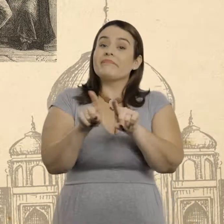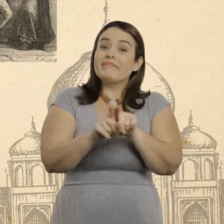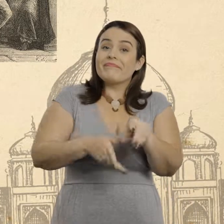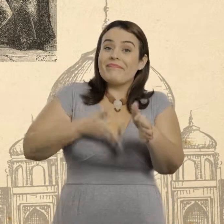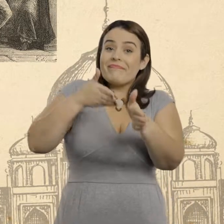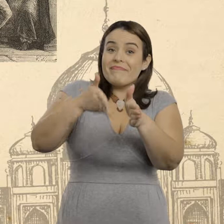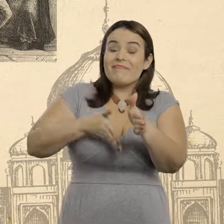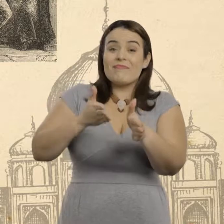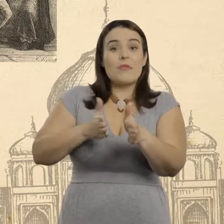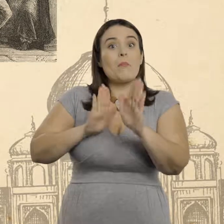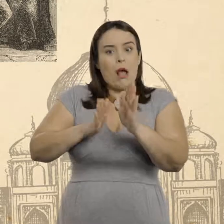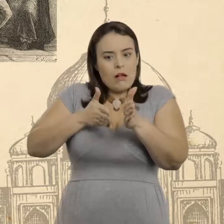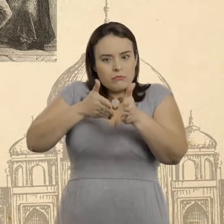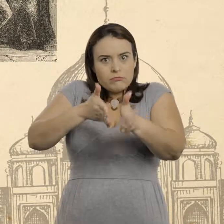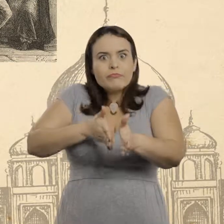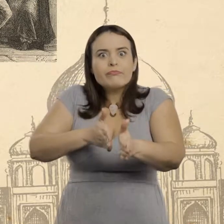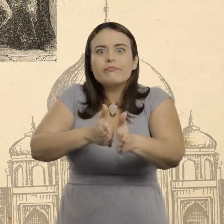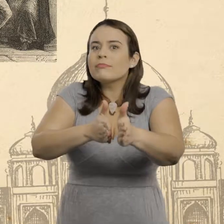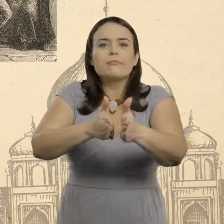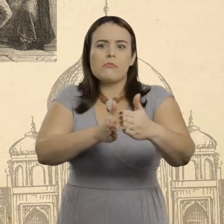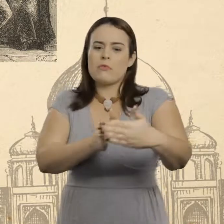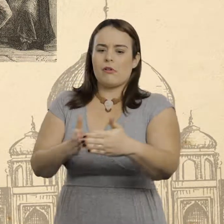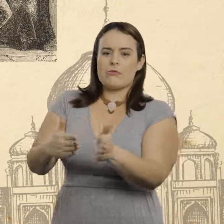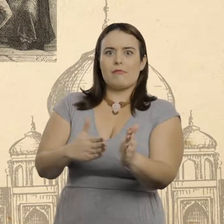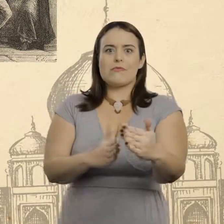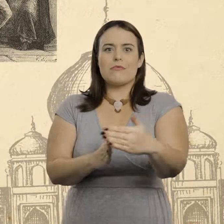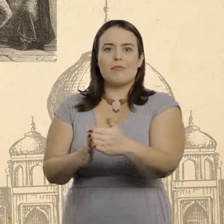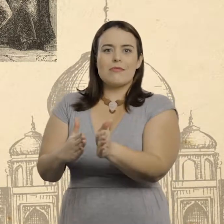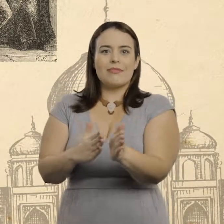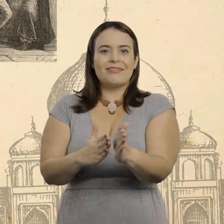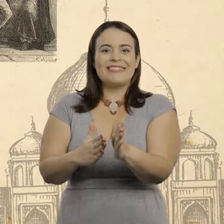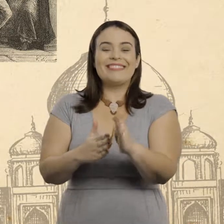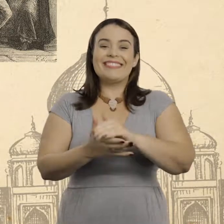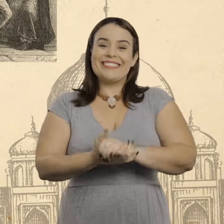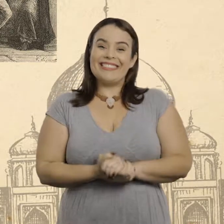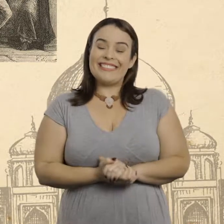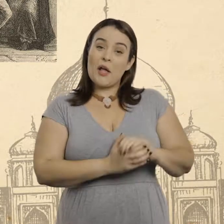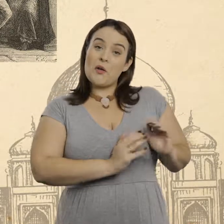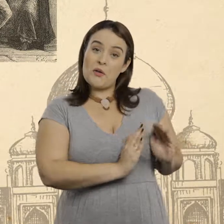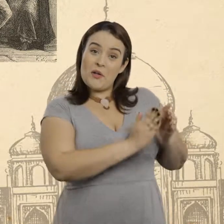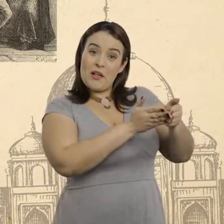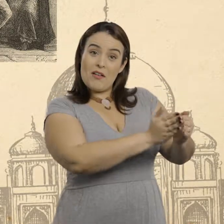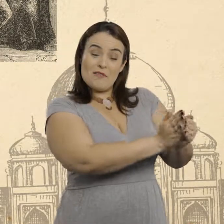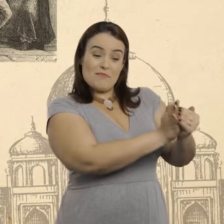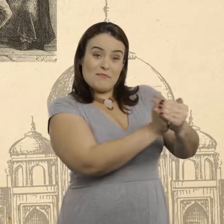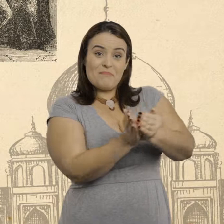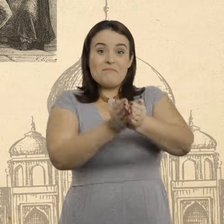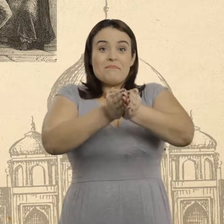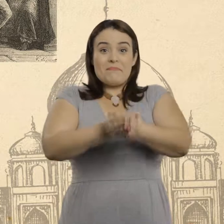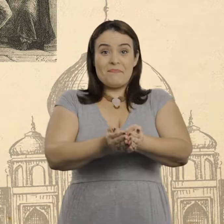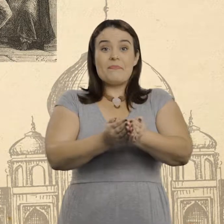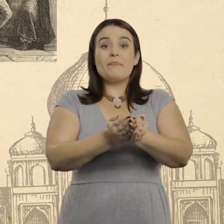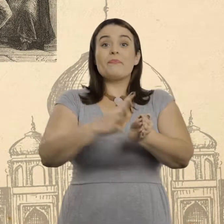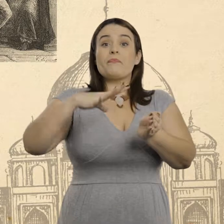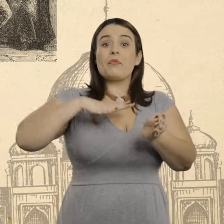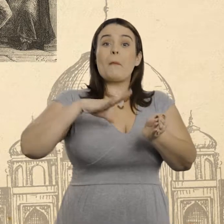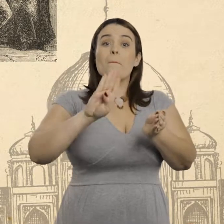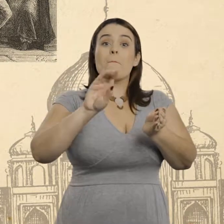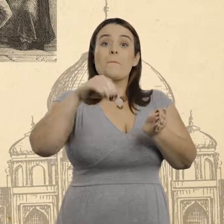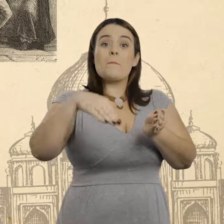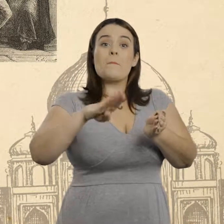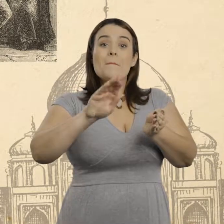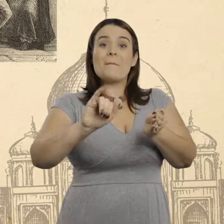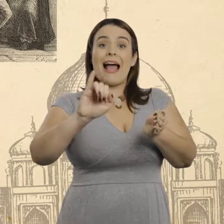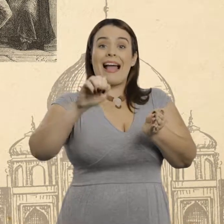de trem, mas o trem não andava em linha reta. Os passageiros do navio tinham desembarcado em Bombaim à tarde.